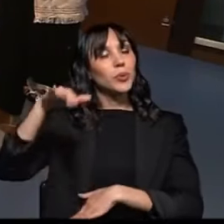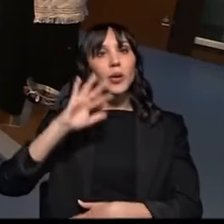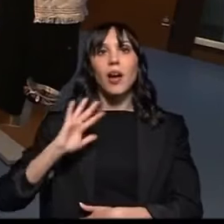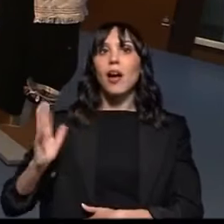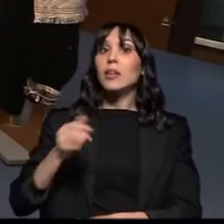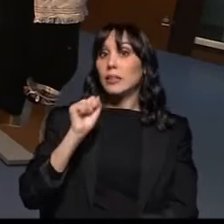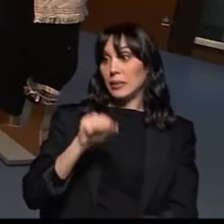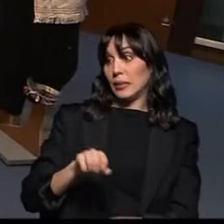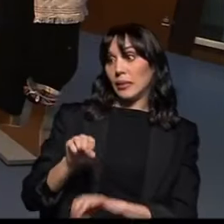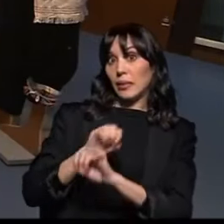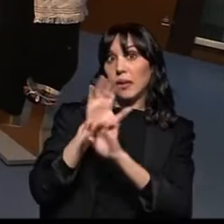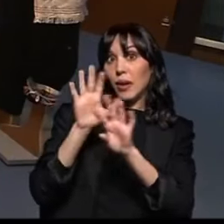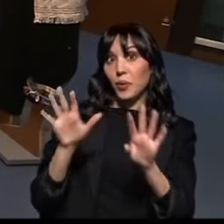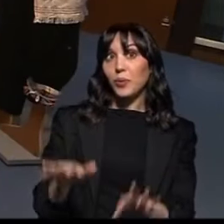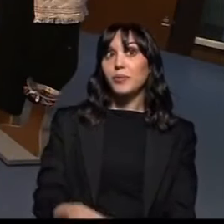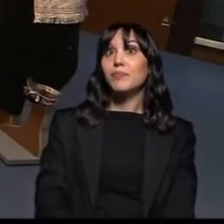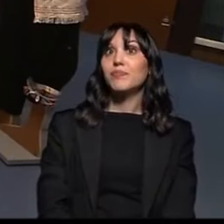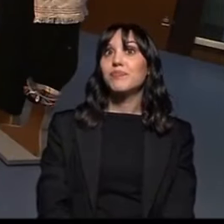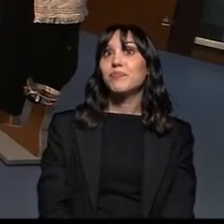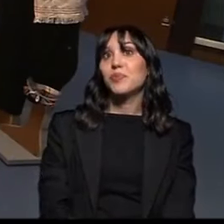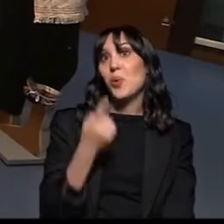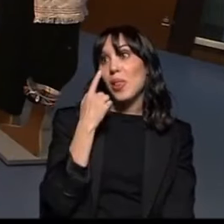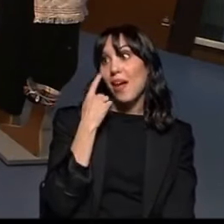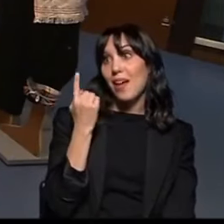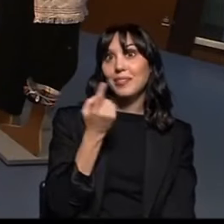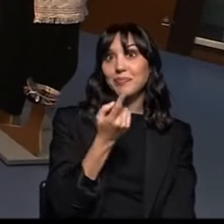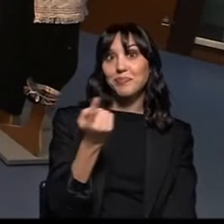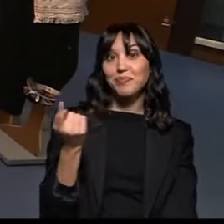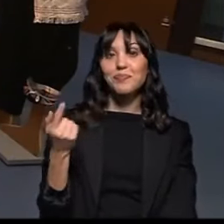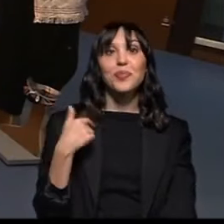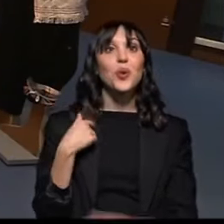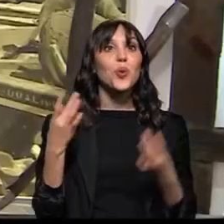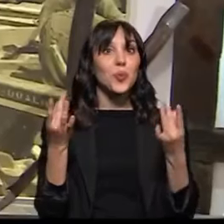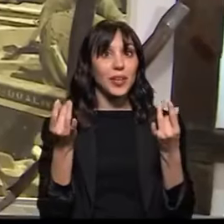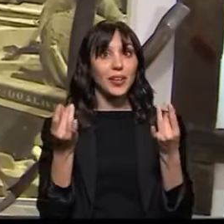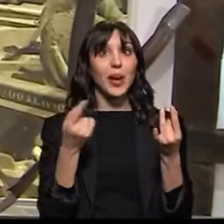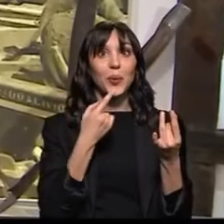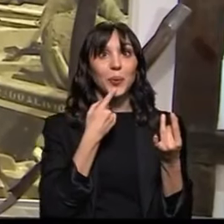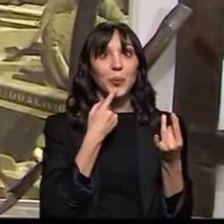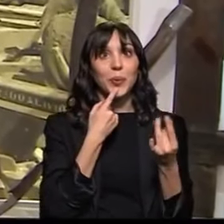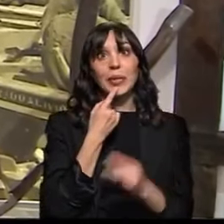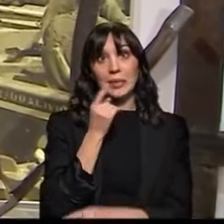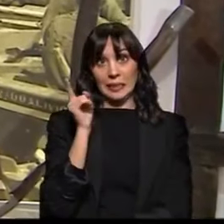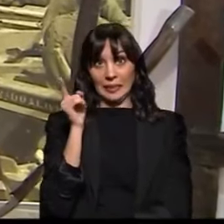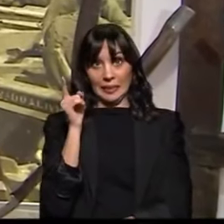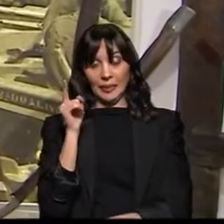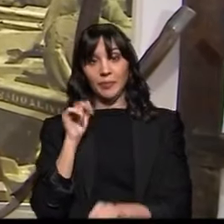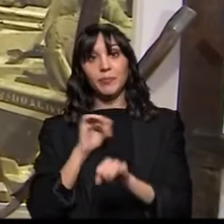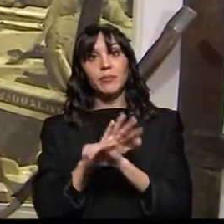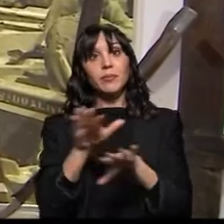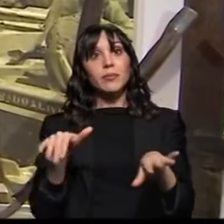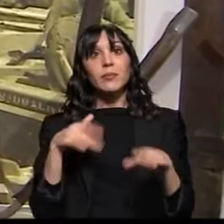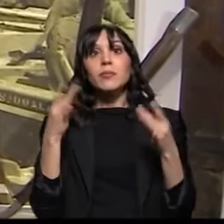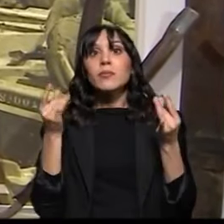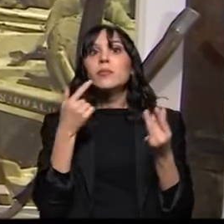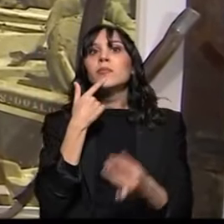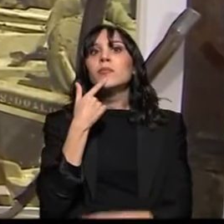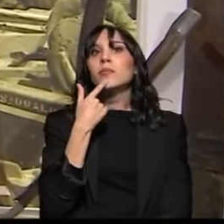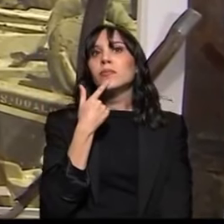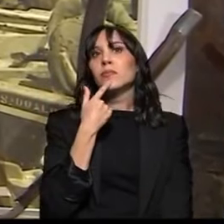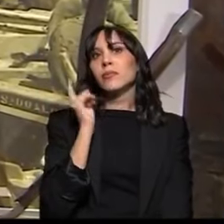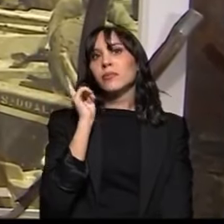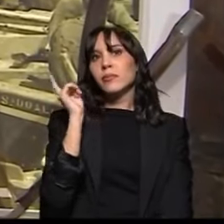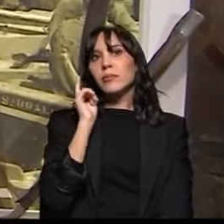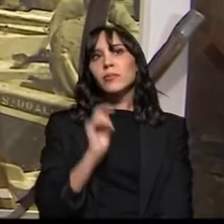é? Olha, estou a olhar para onde eu brinquei muitas vezes, naquela praia, onde eu brinquei muitas vezes. Com